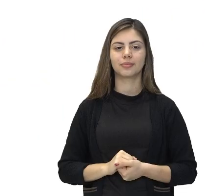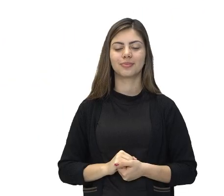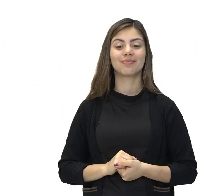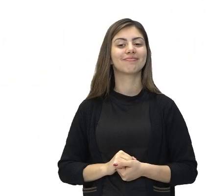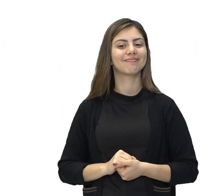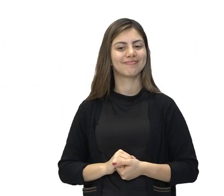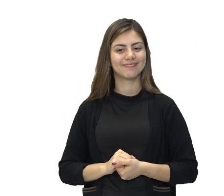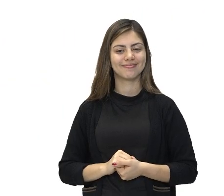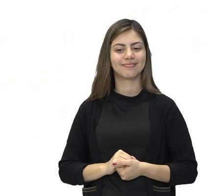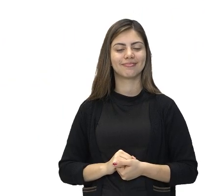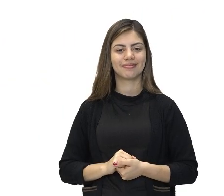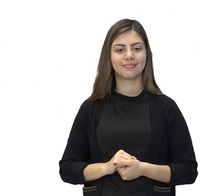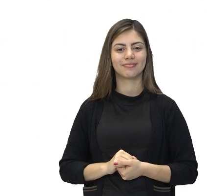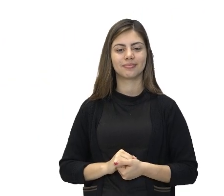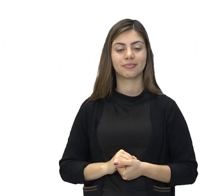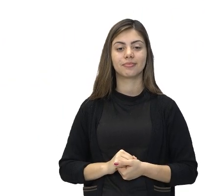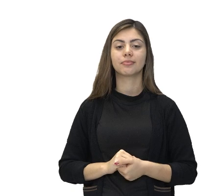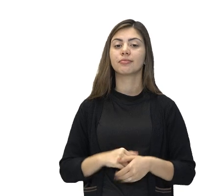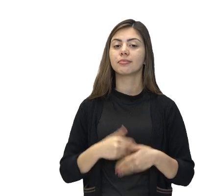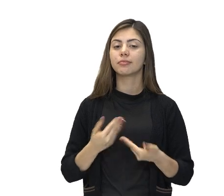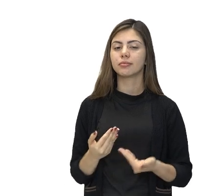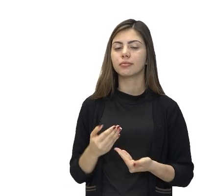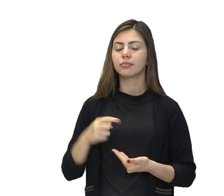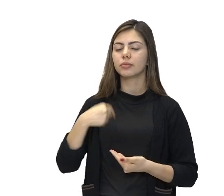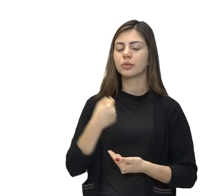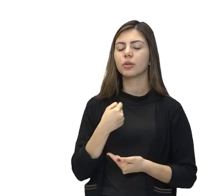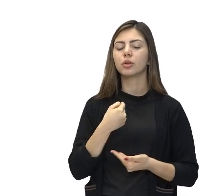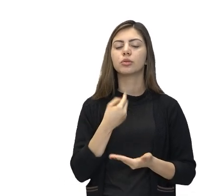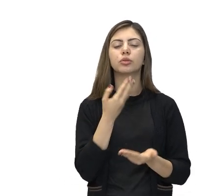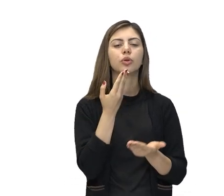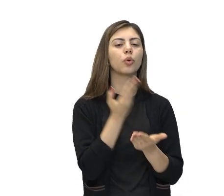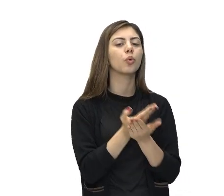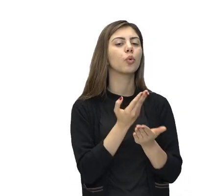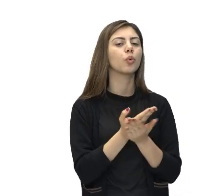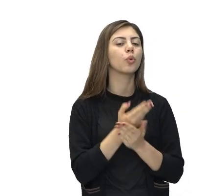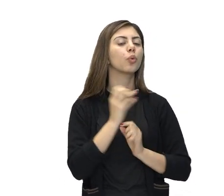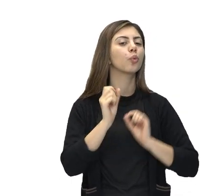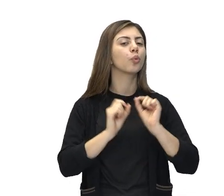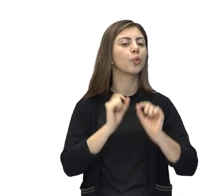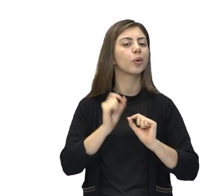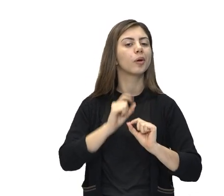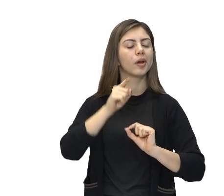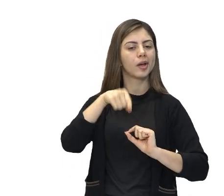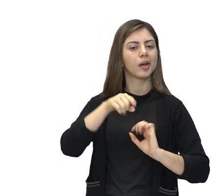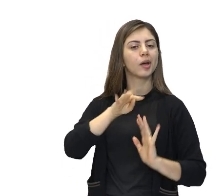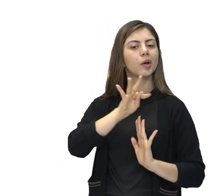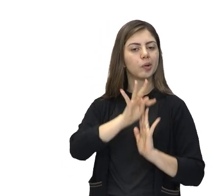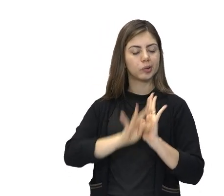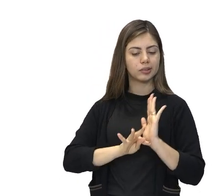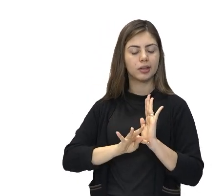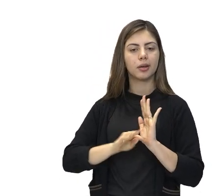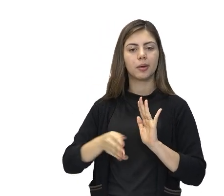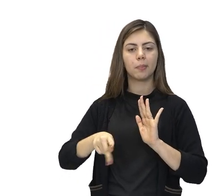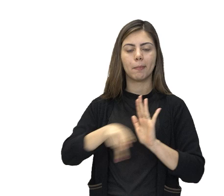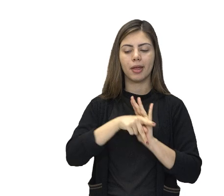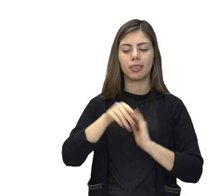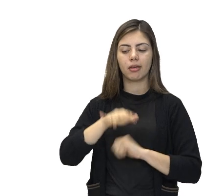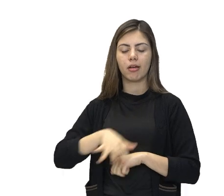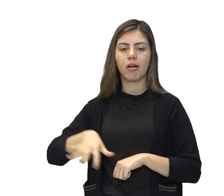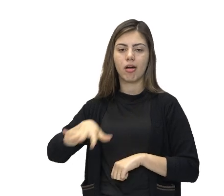Então, pessoal, vamos ter em mente que estamos trabalhando com os textos que pertencem ao